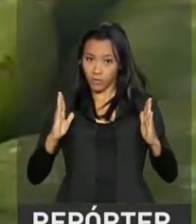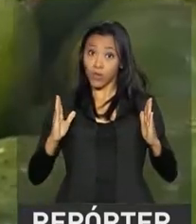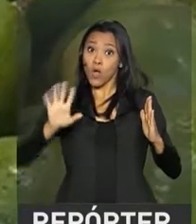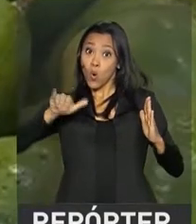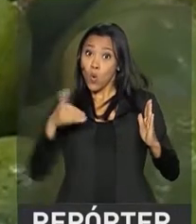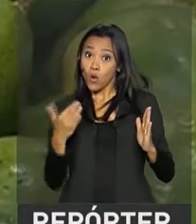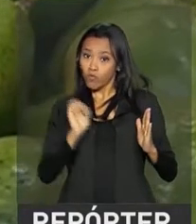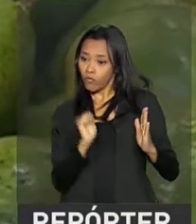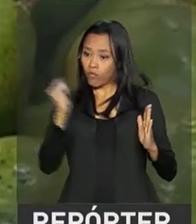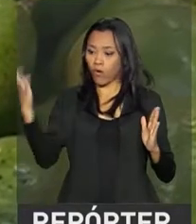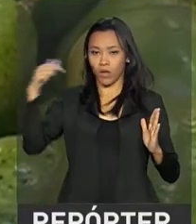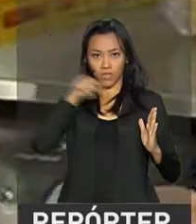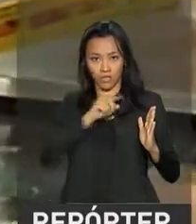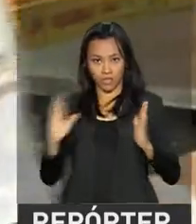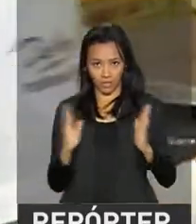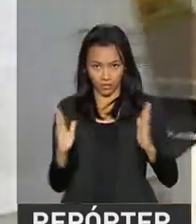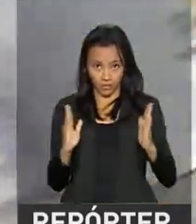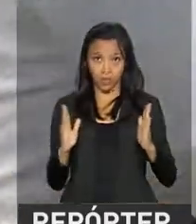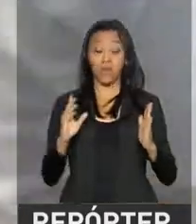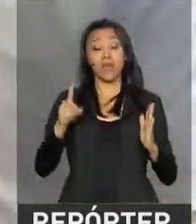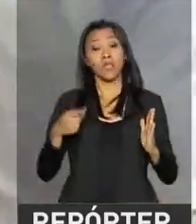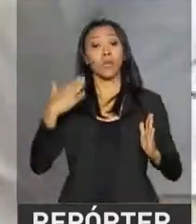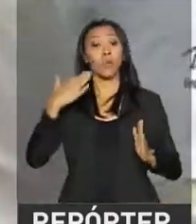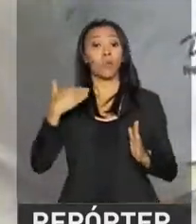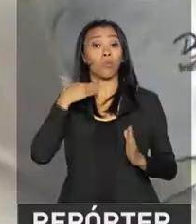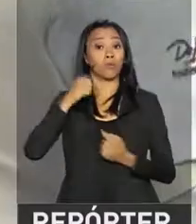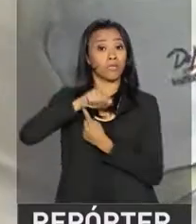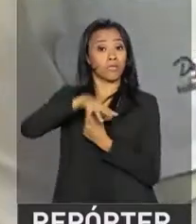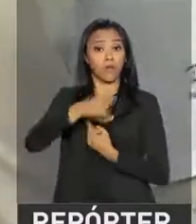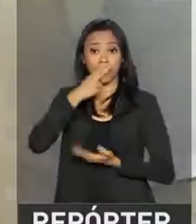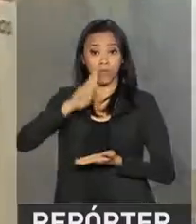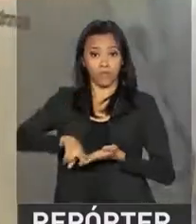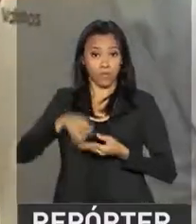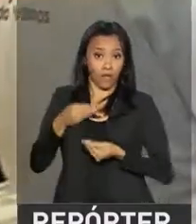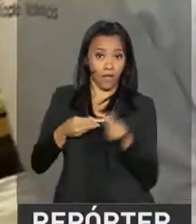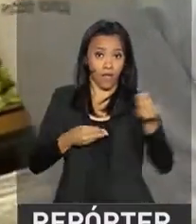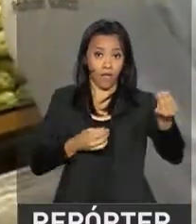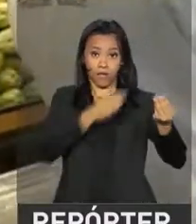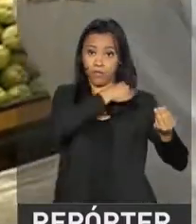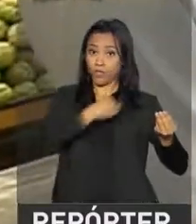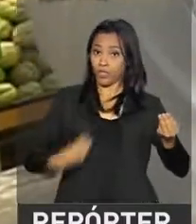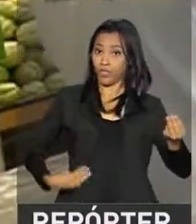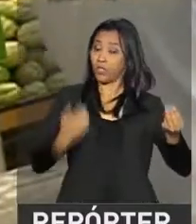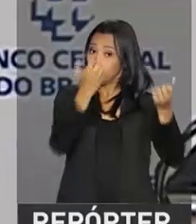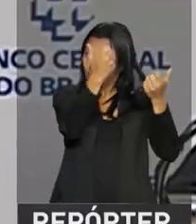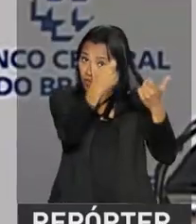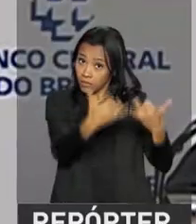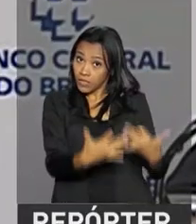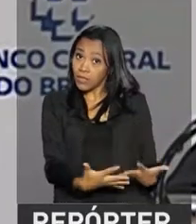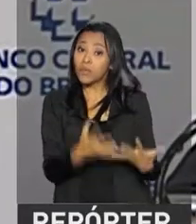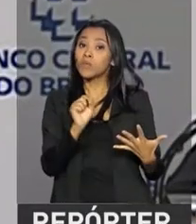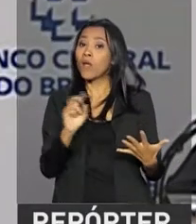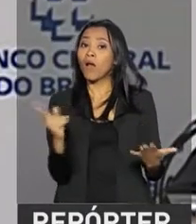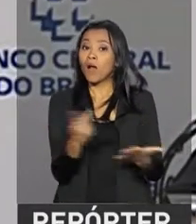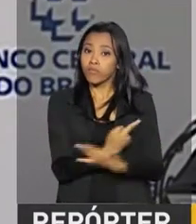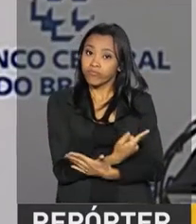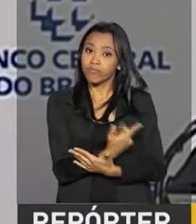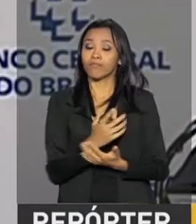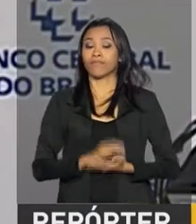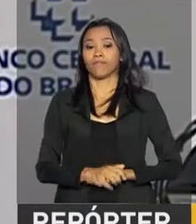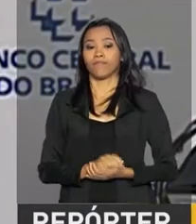fora deste intervalo o banco central enviou uma carta ao ministro da fazenda explicando o resultado a razão principal